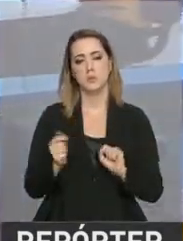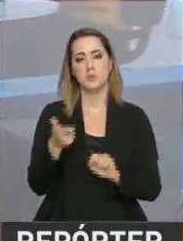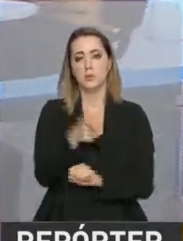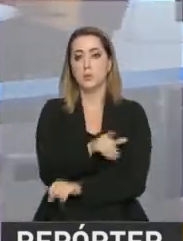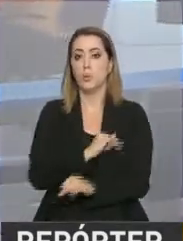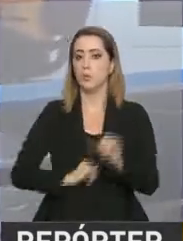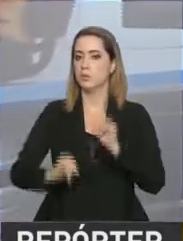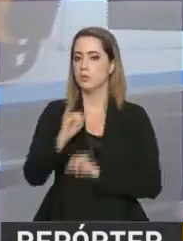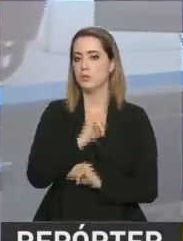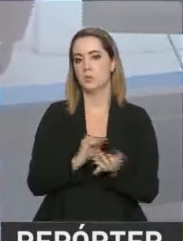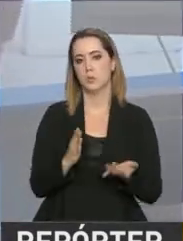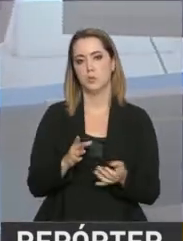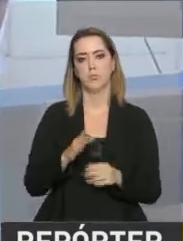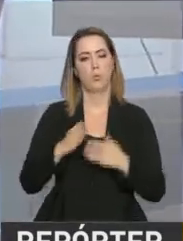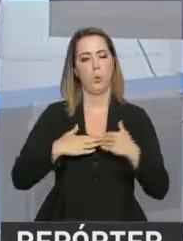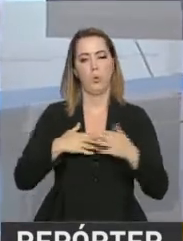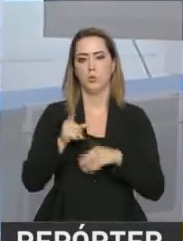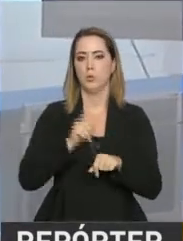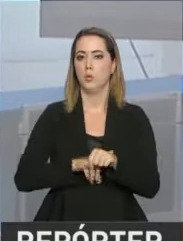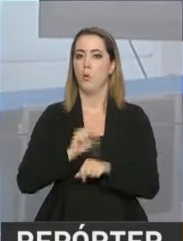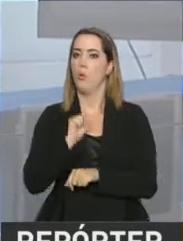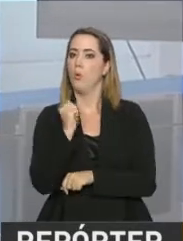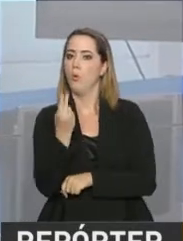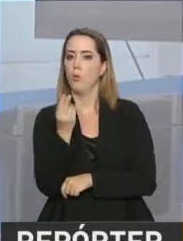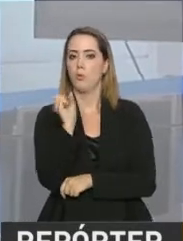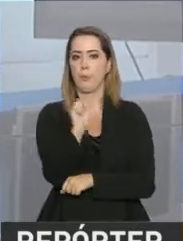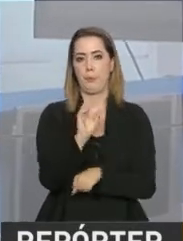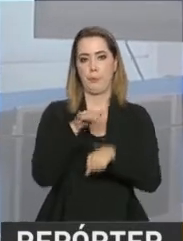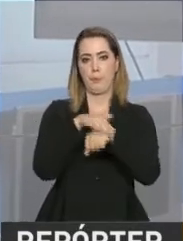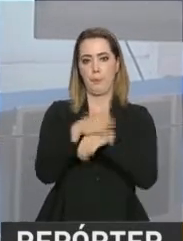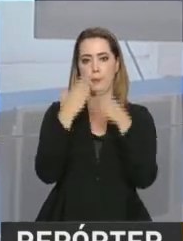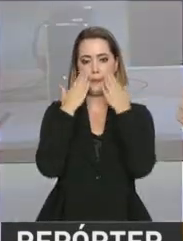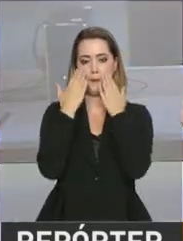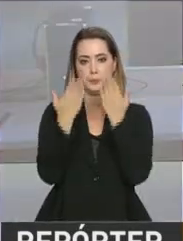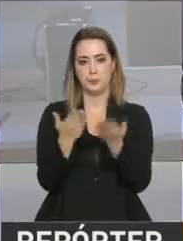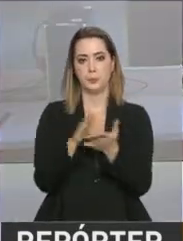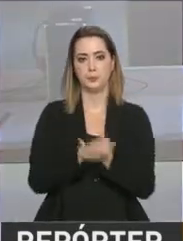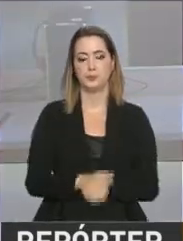a qualquer momento com outras informações ou às 8 da noite na próxima edição.